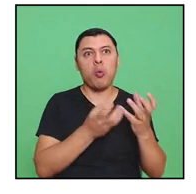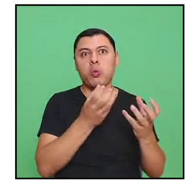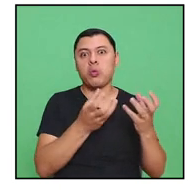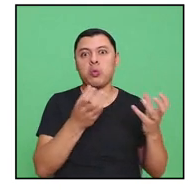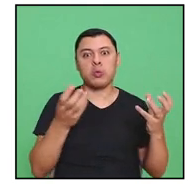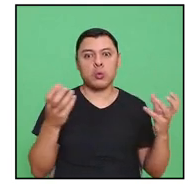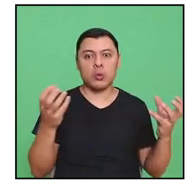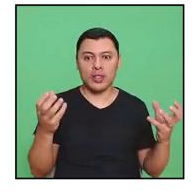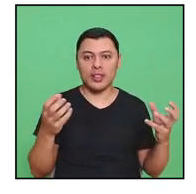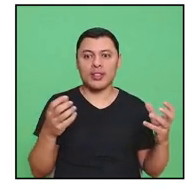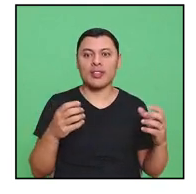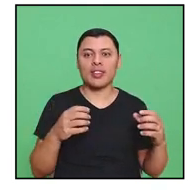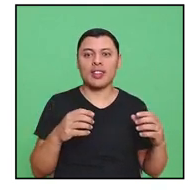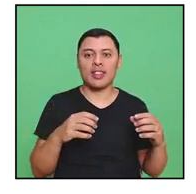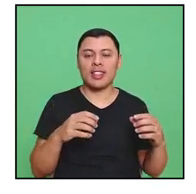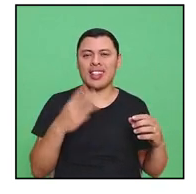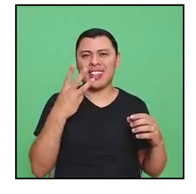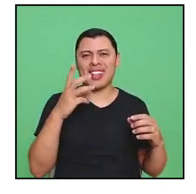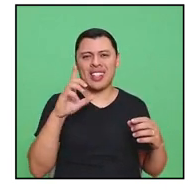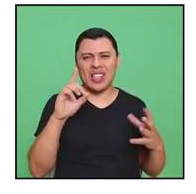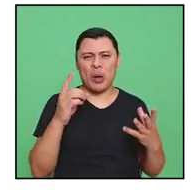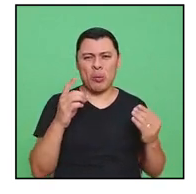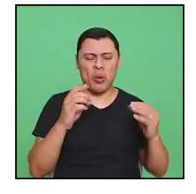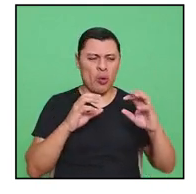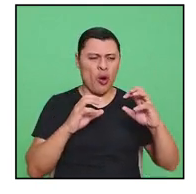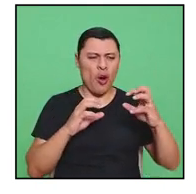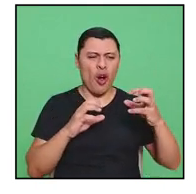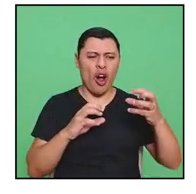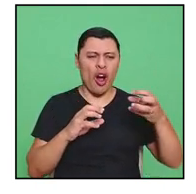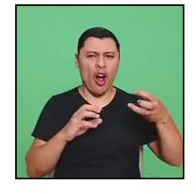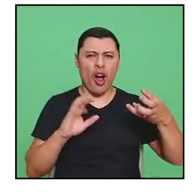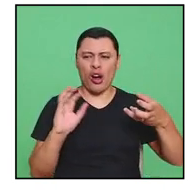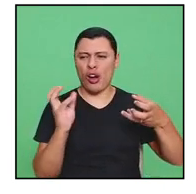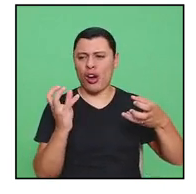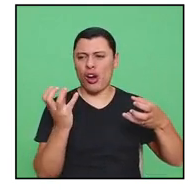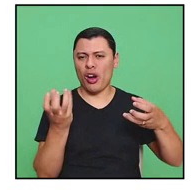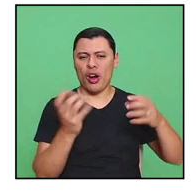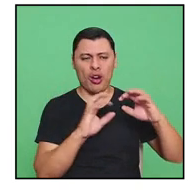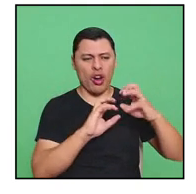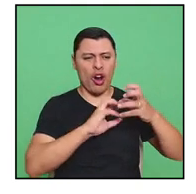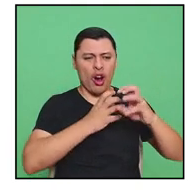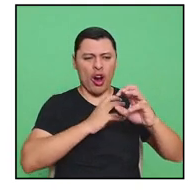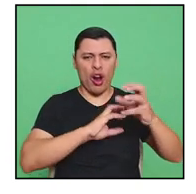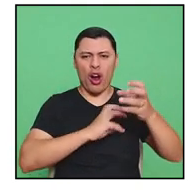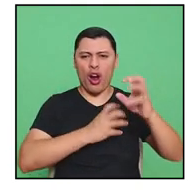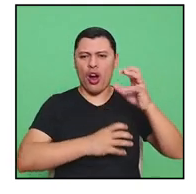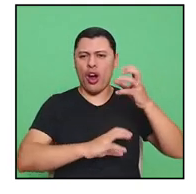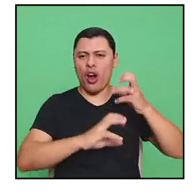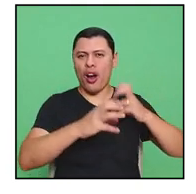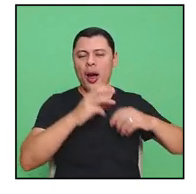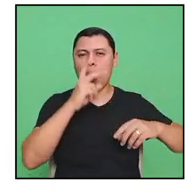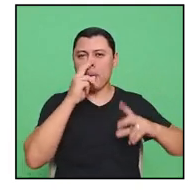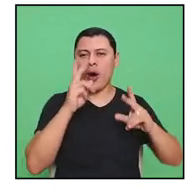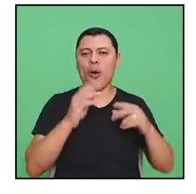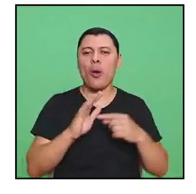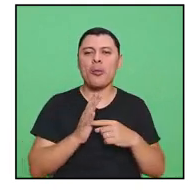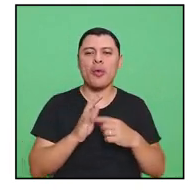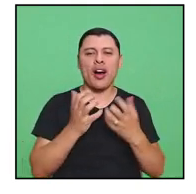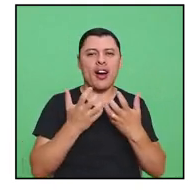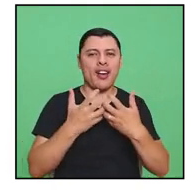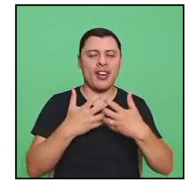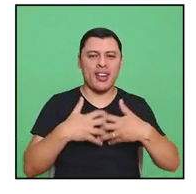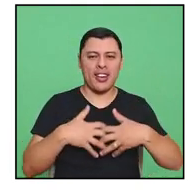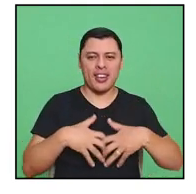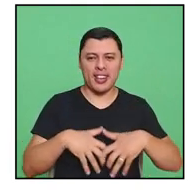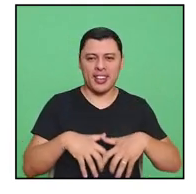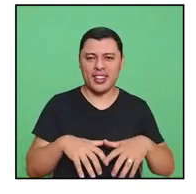obras renderizadas 3D que rola, assim, tipo as máquinas, a máquina que eu uso aqui, né, a placa de